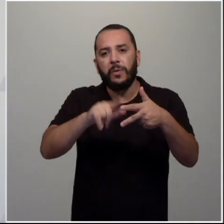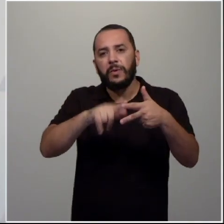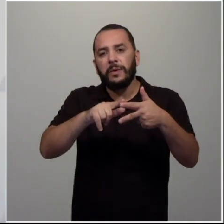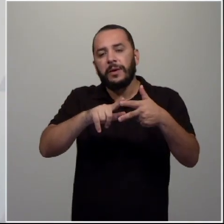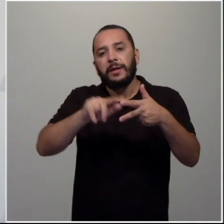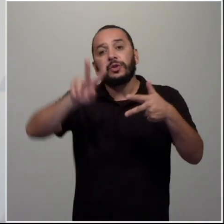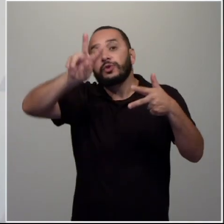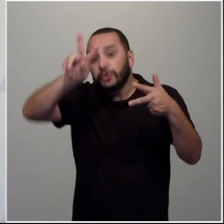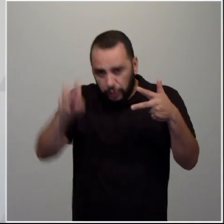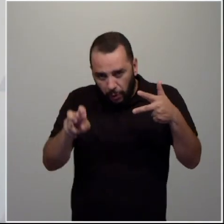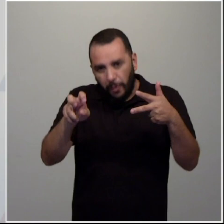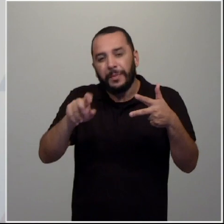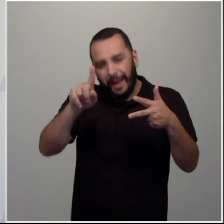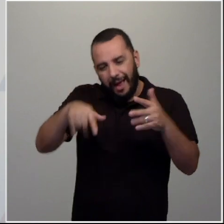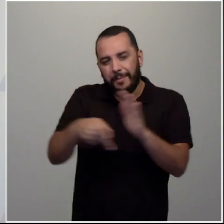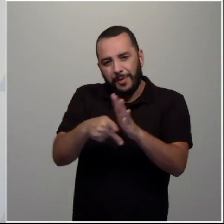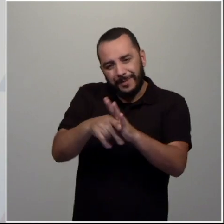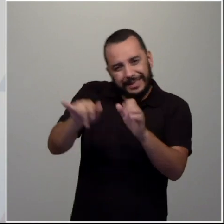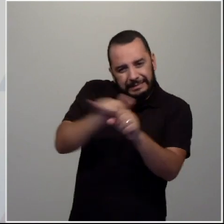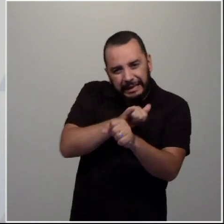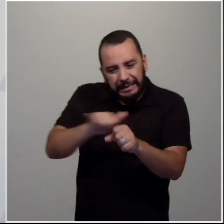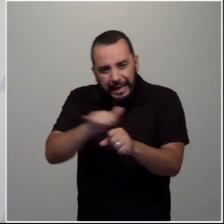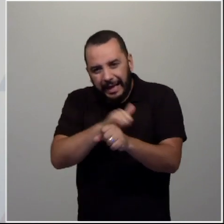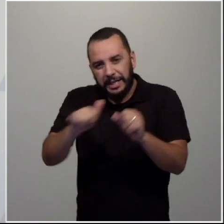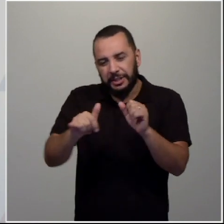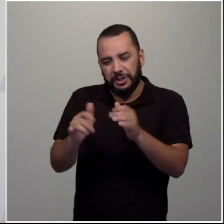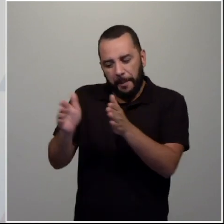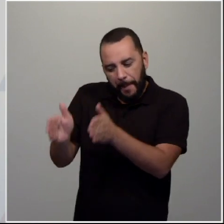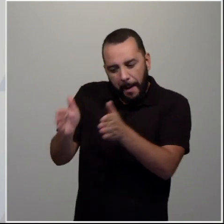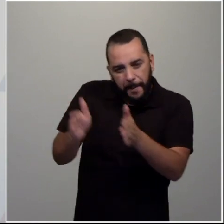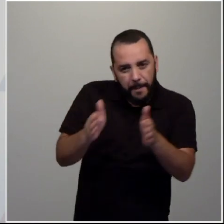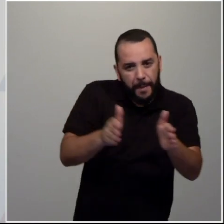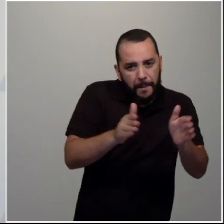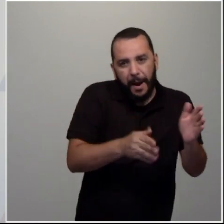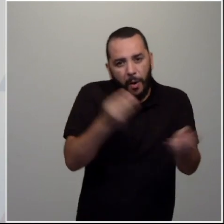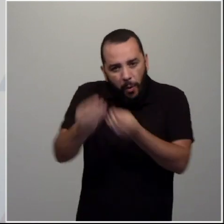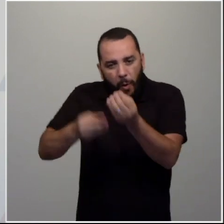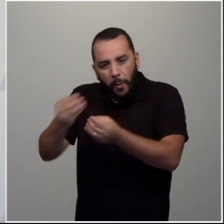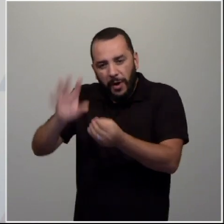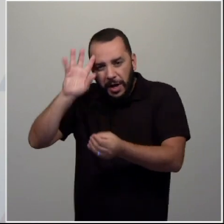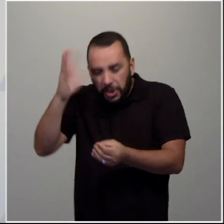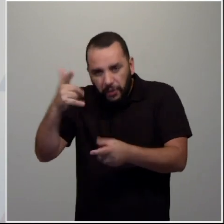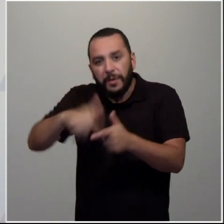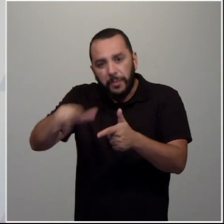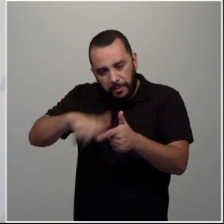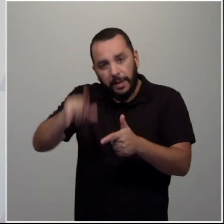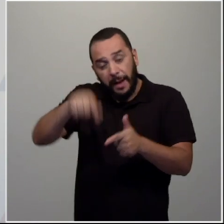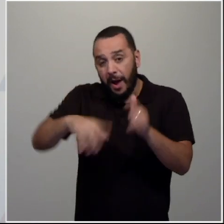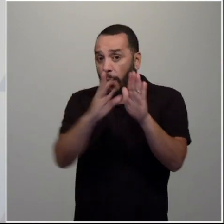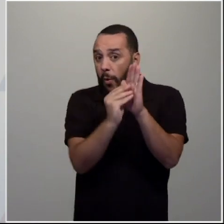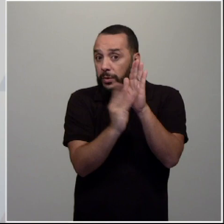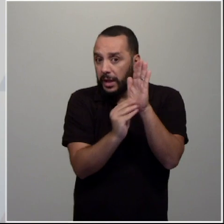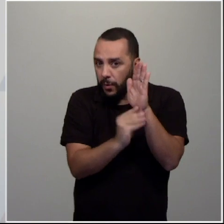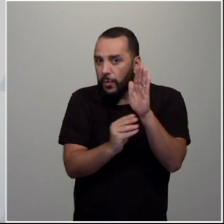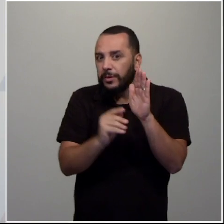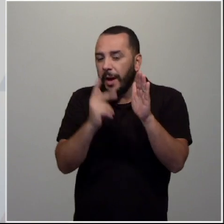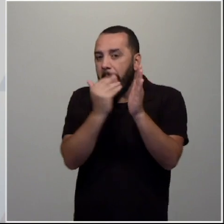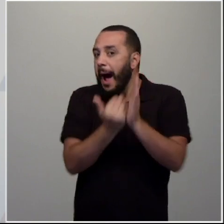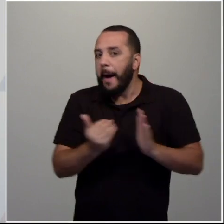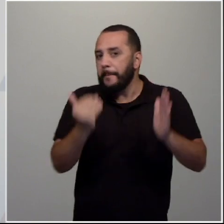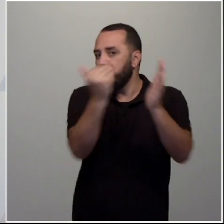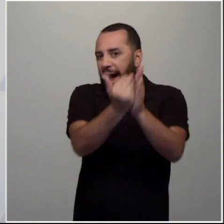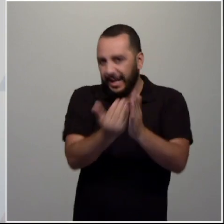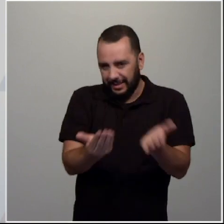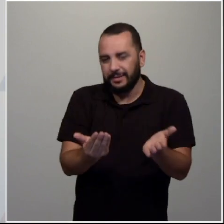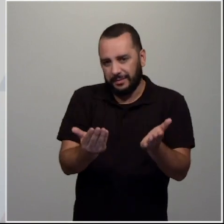problemas é um ensino de estratégias e procedimentos para a resolução de problemas mas se torna um conteúdo a mais na sala de aula eo ensino